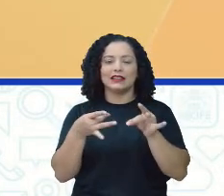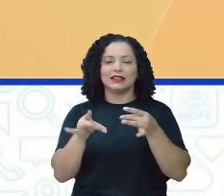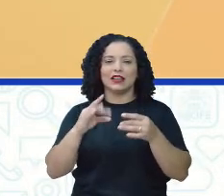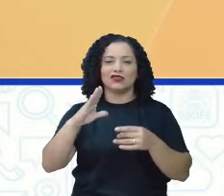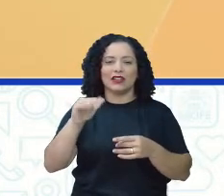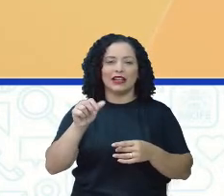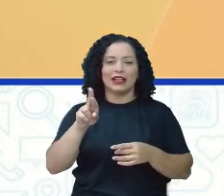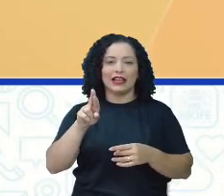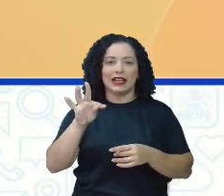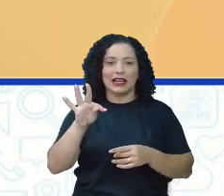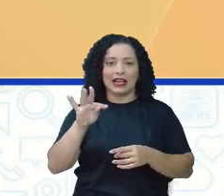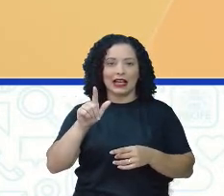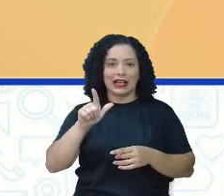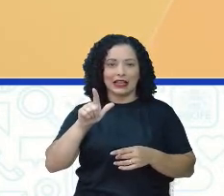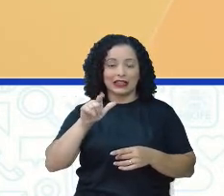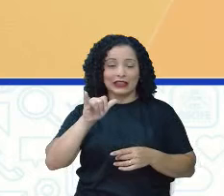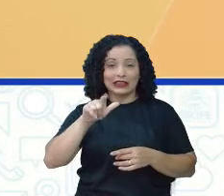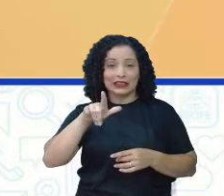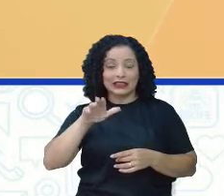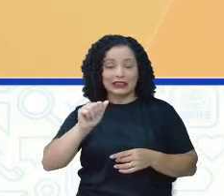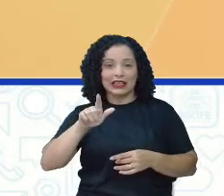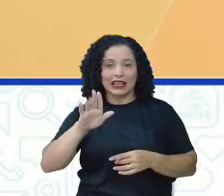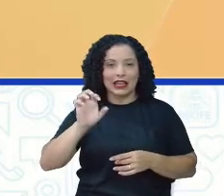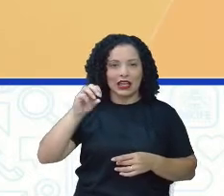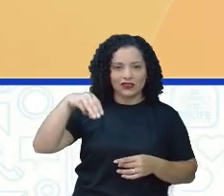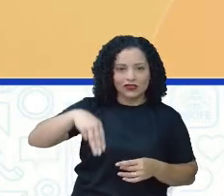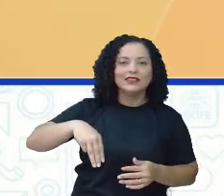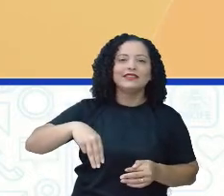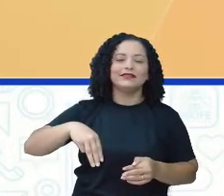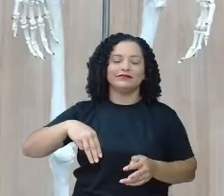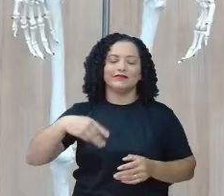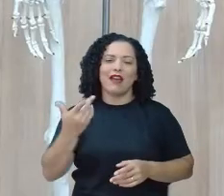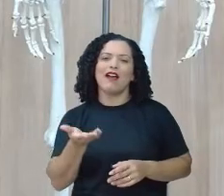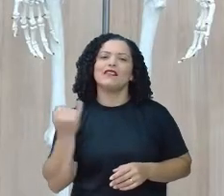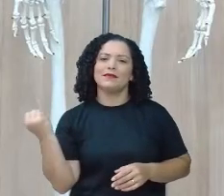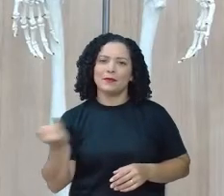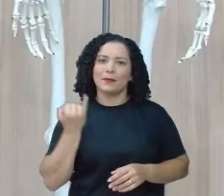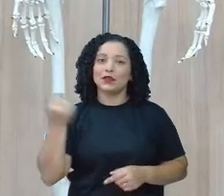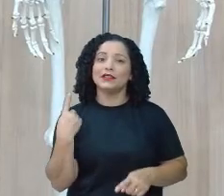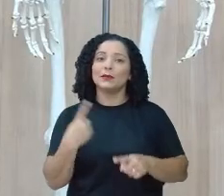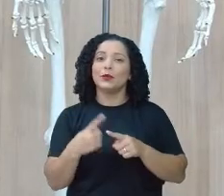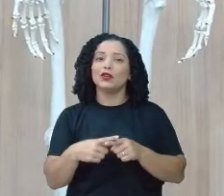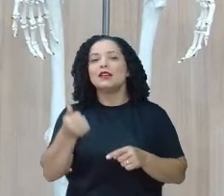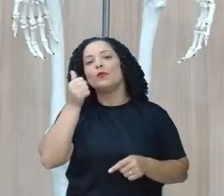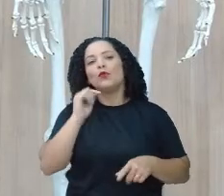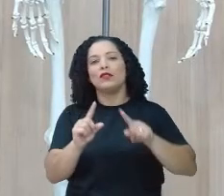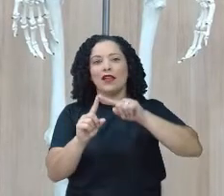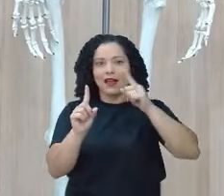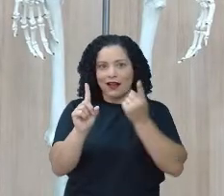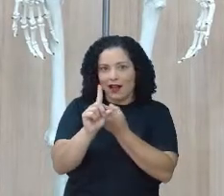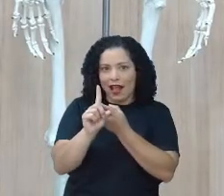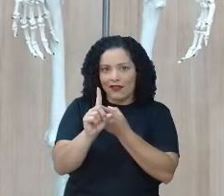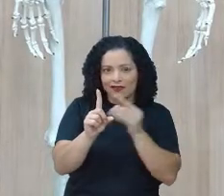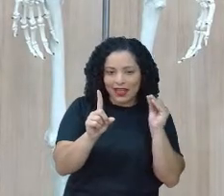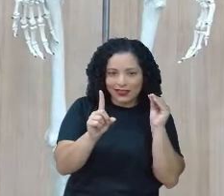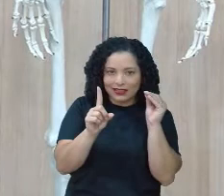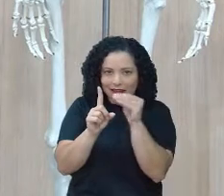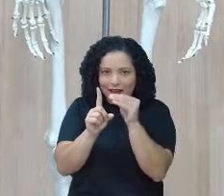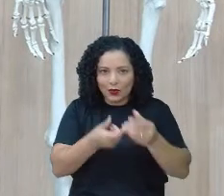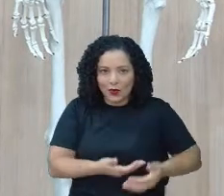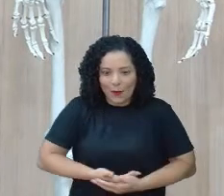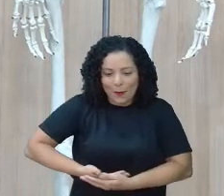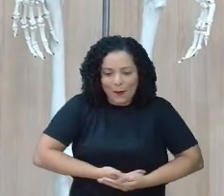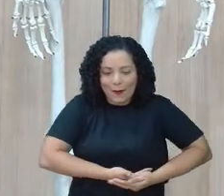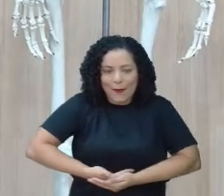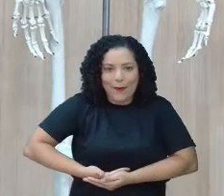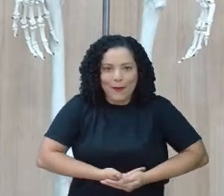está calcificado ainda. Isso é muito importante porque lá na barriga, né, das nossas mães, nós não